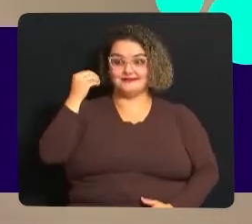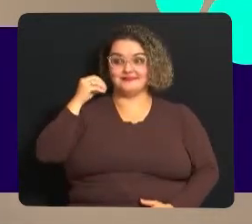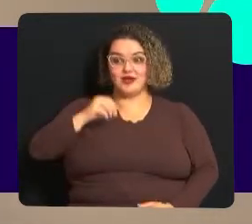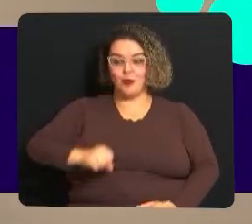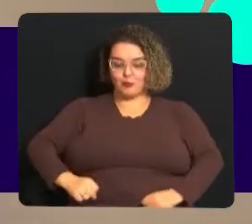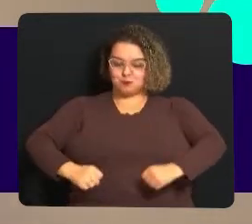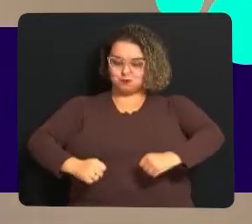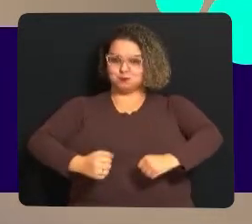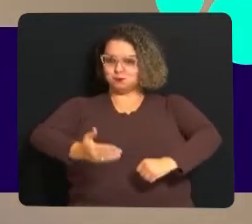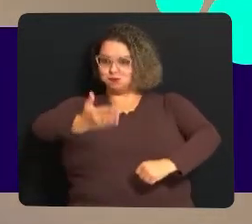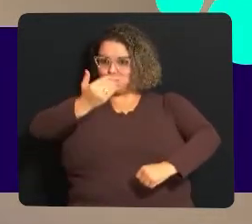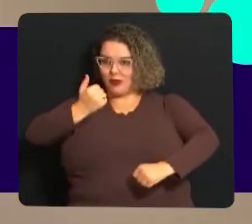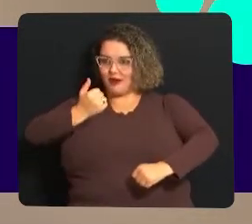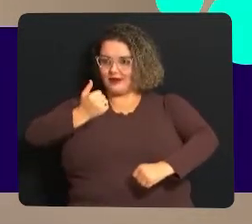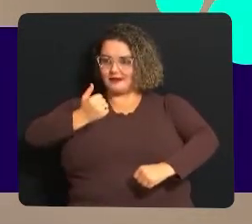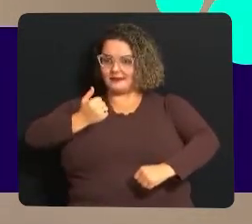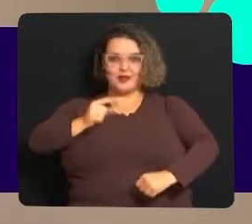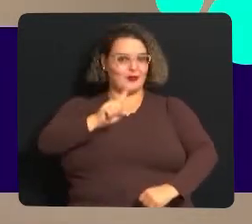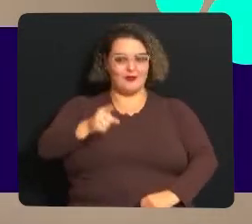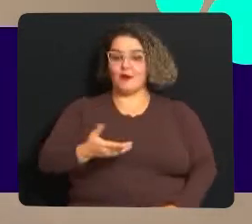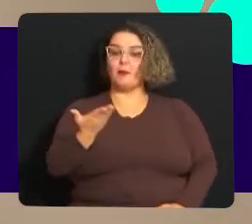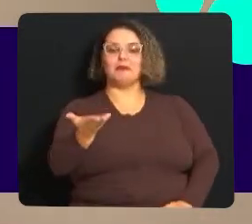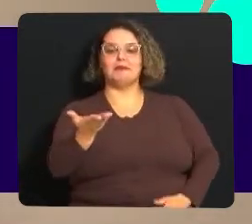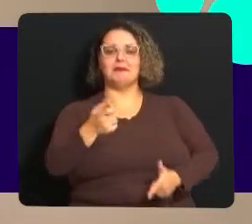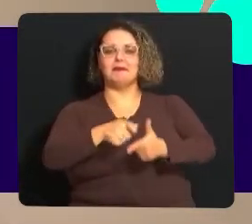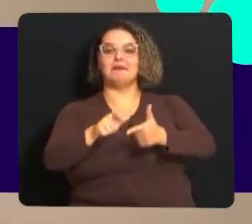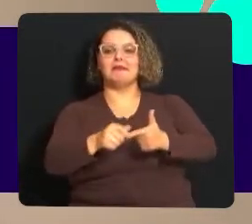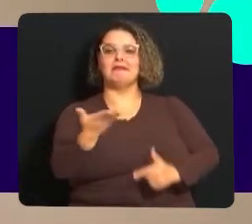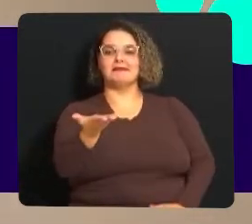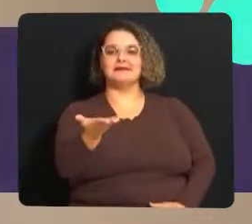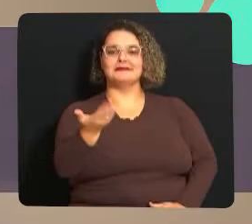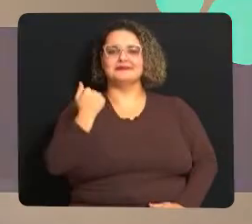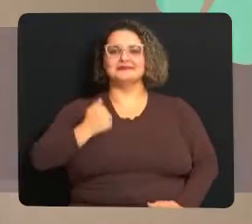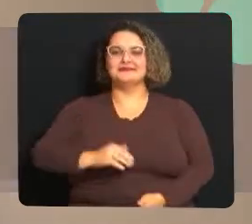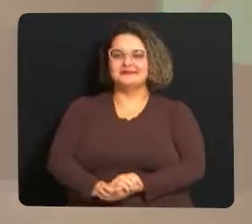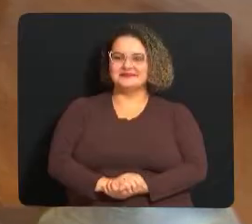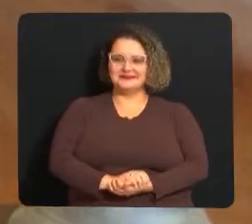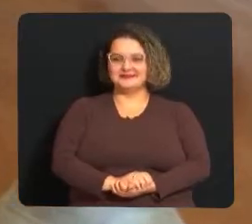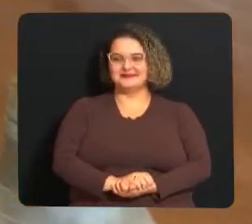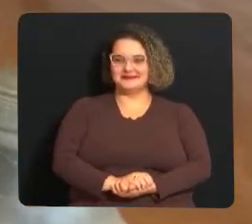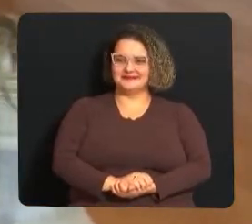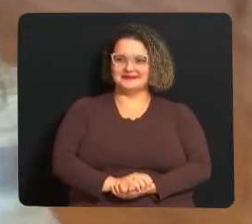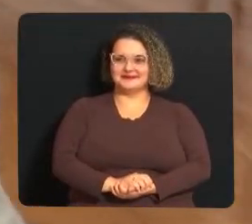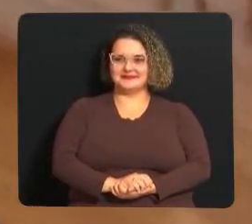vem, não vou cobrar o aluguel. Espero todos vocês lá.